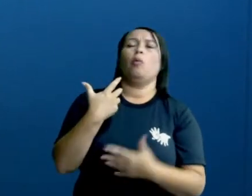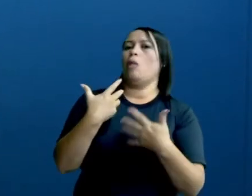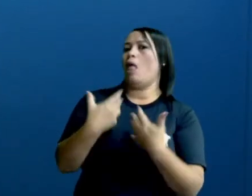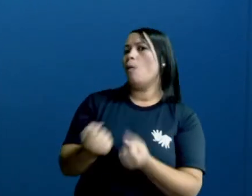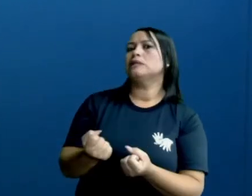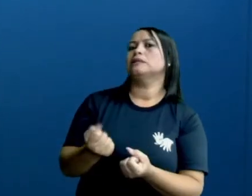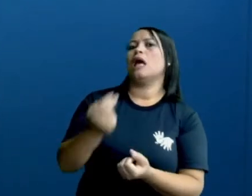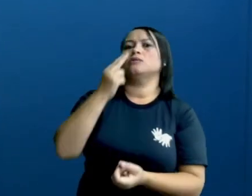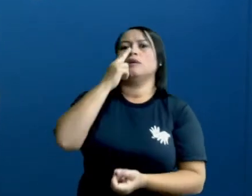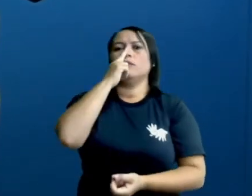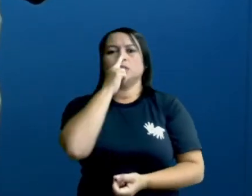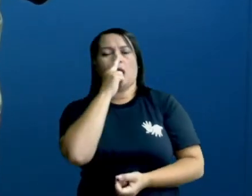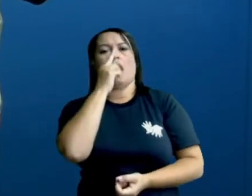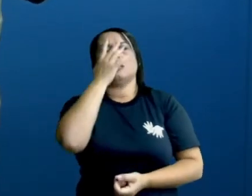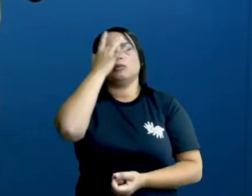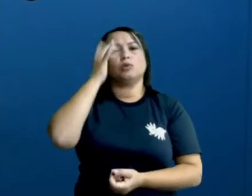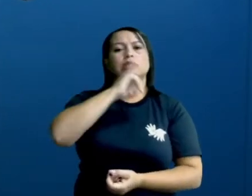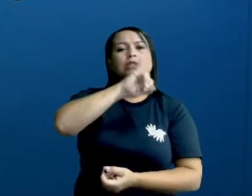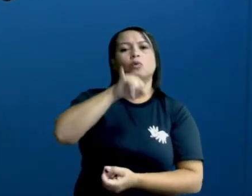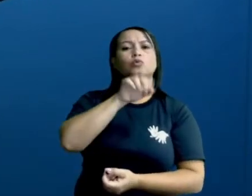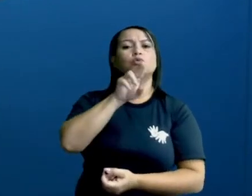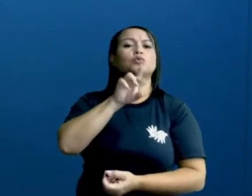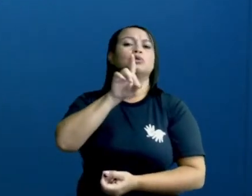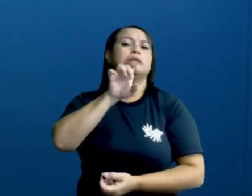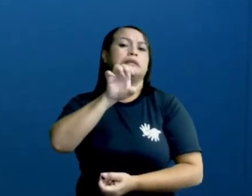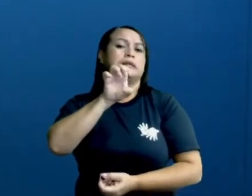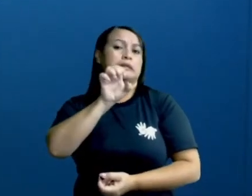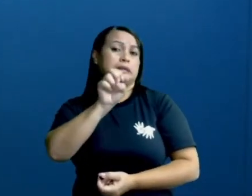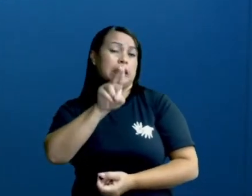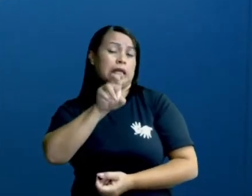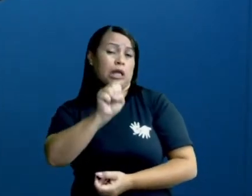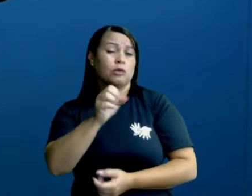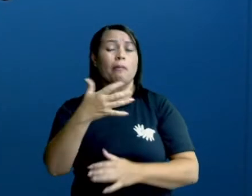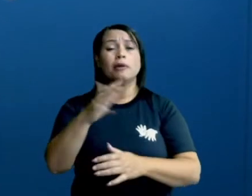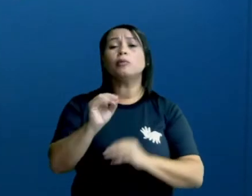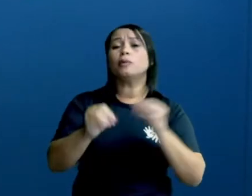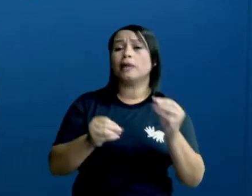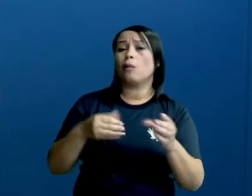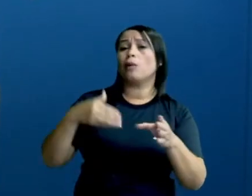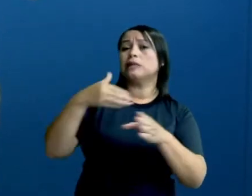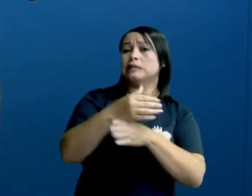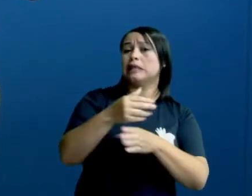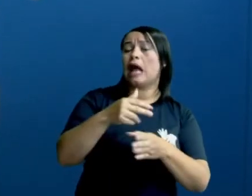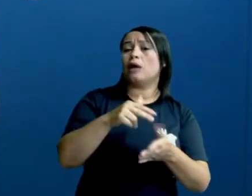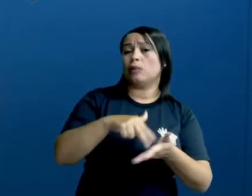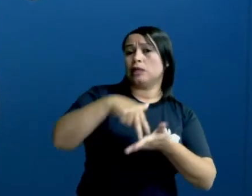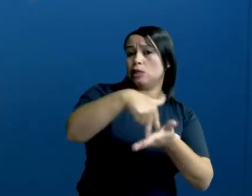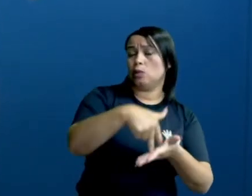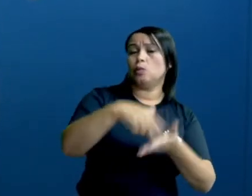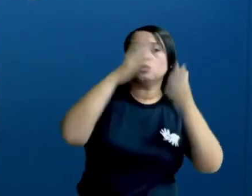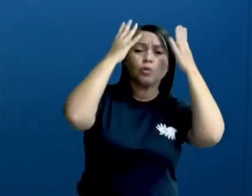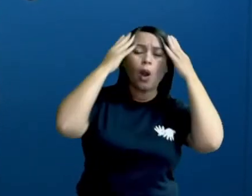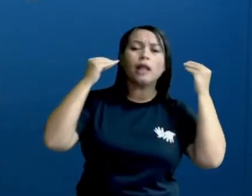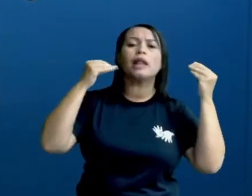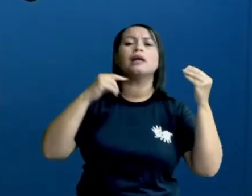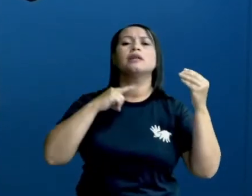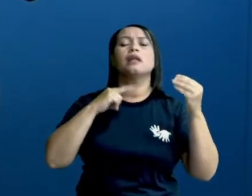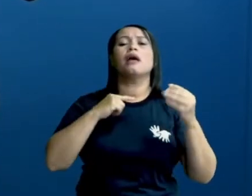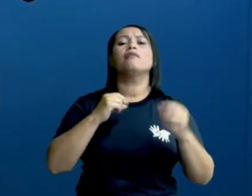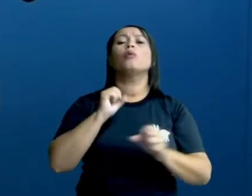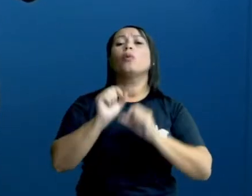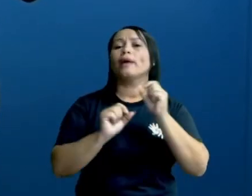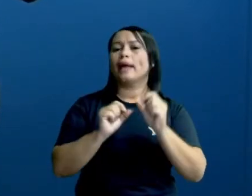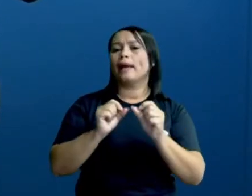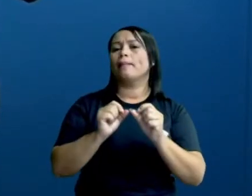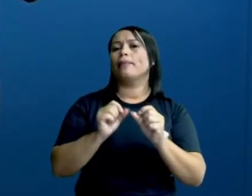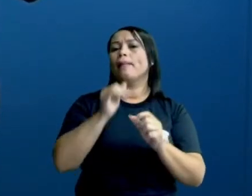os protestantes, os judeus, e nesse período aqui do domínio holandês é criada a Câmara, a